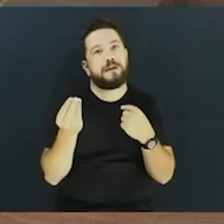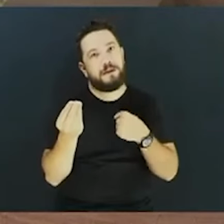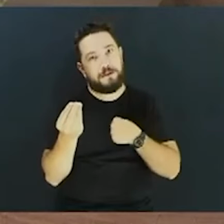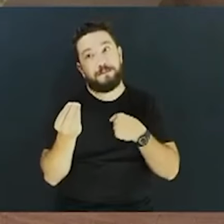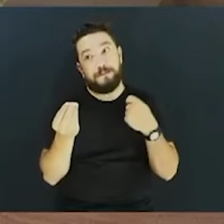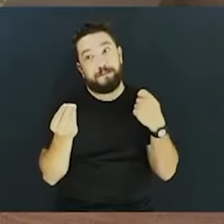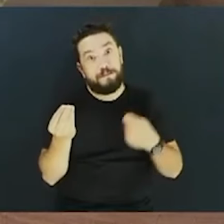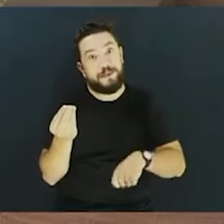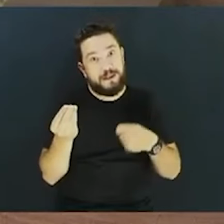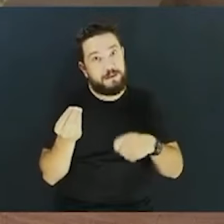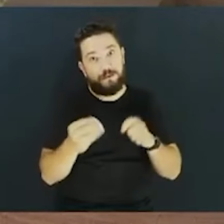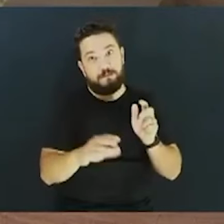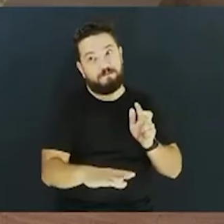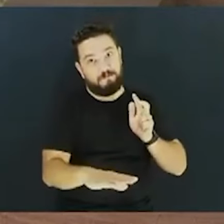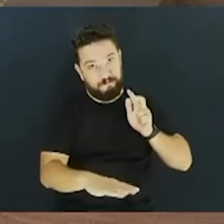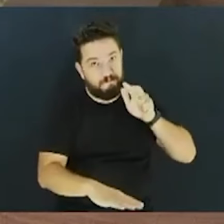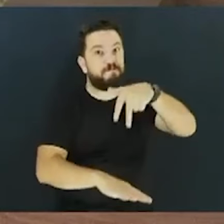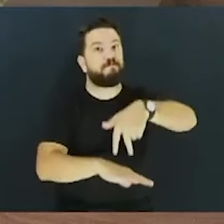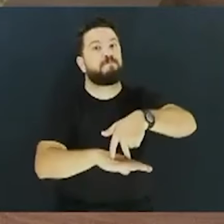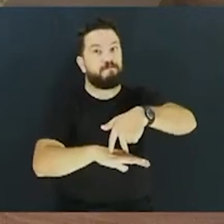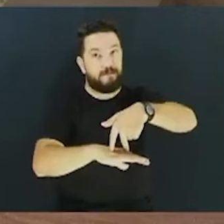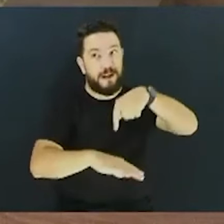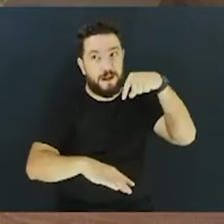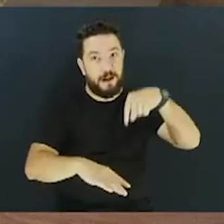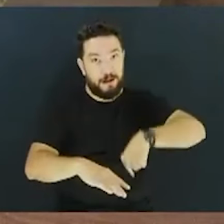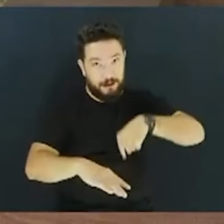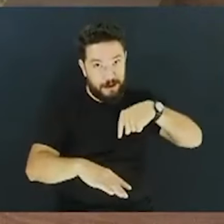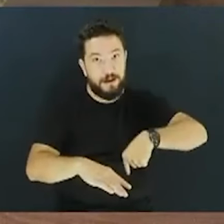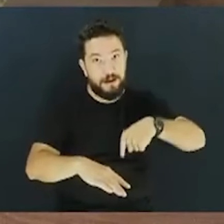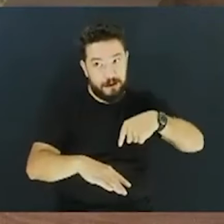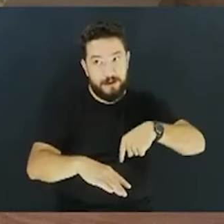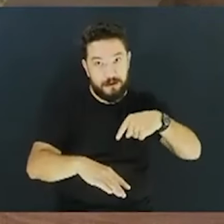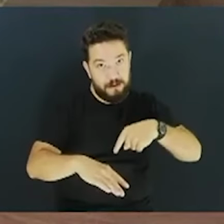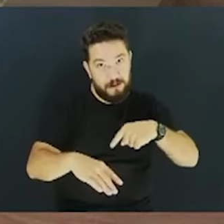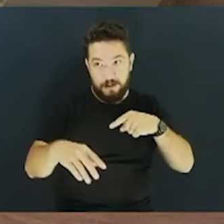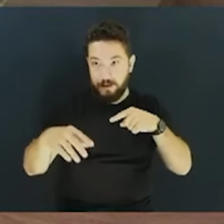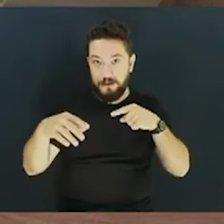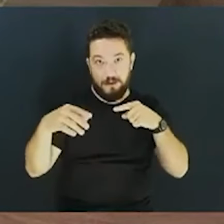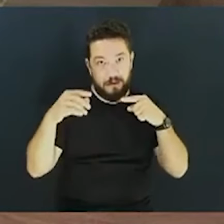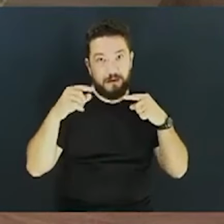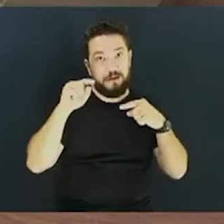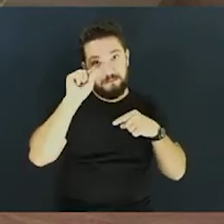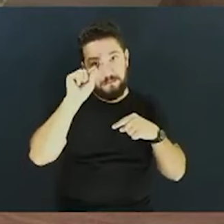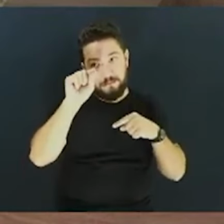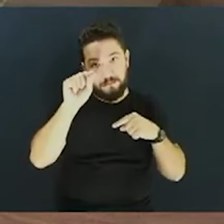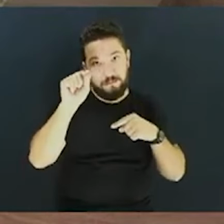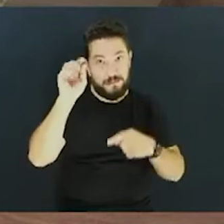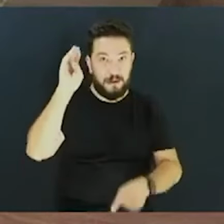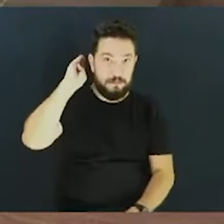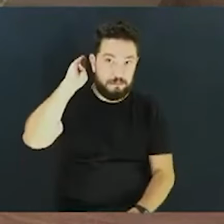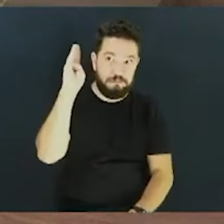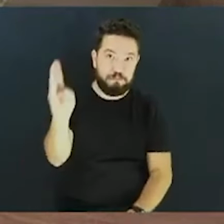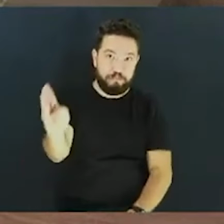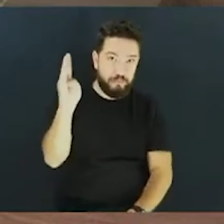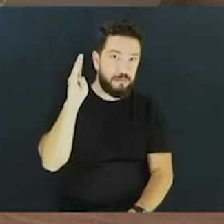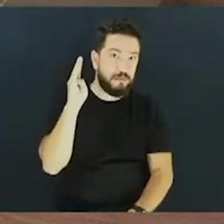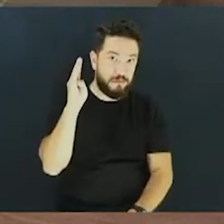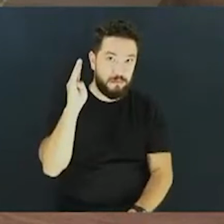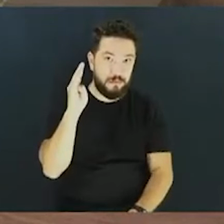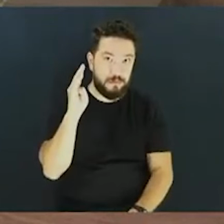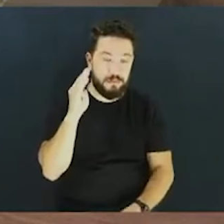a versão que é correta. Então, ontem, nós